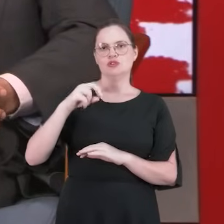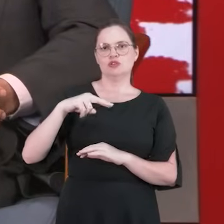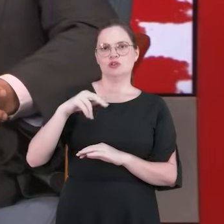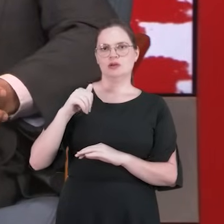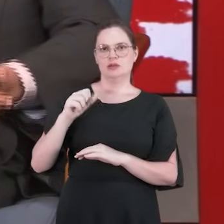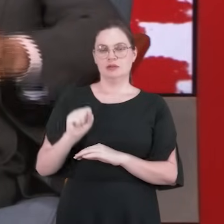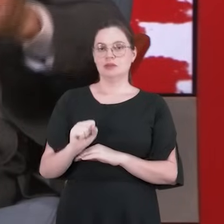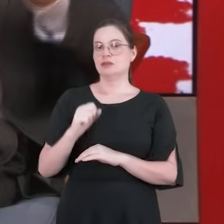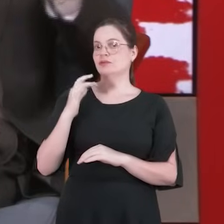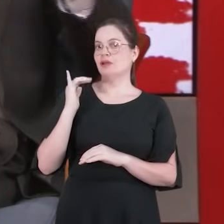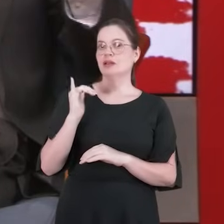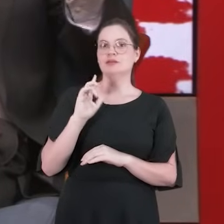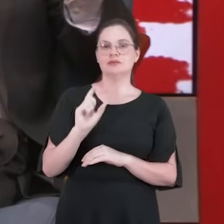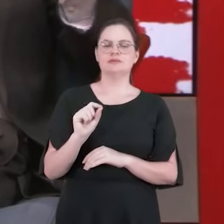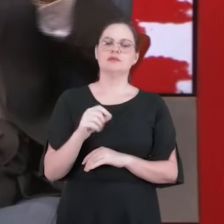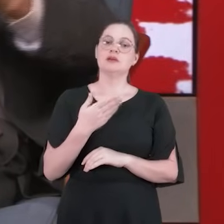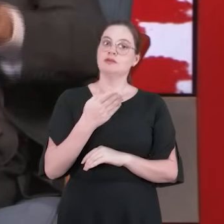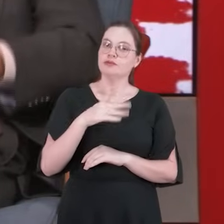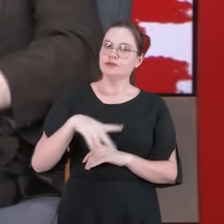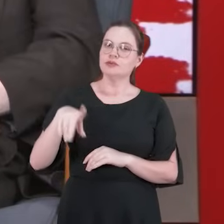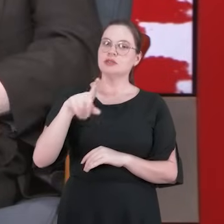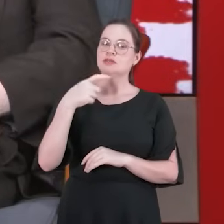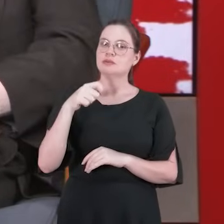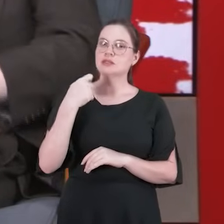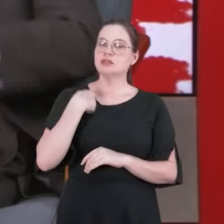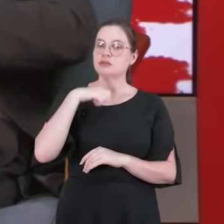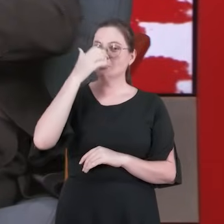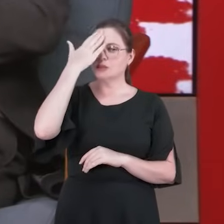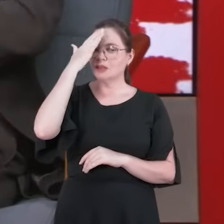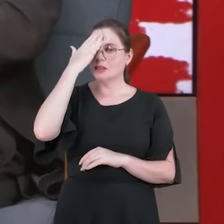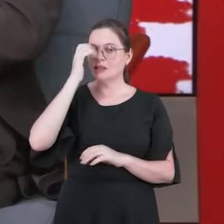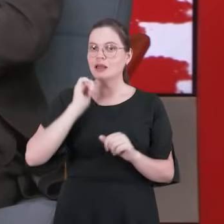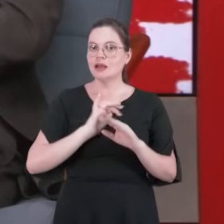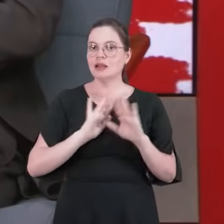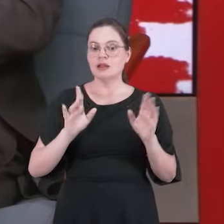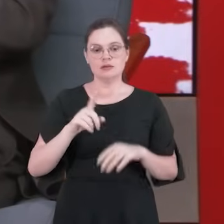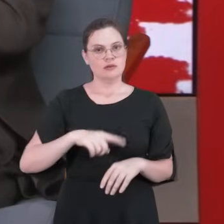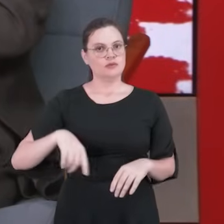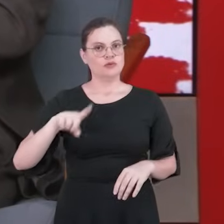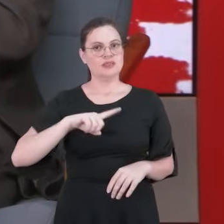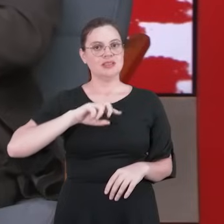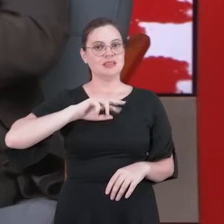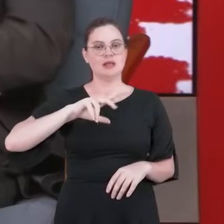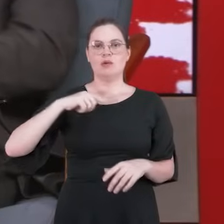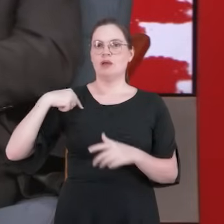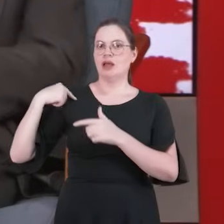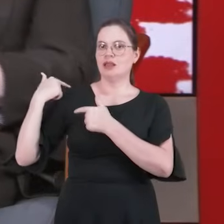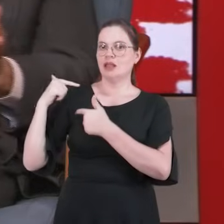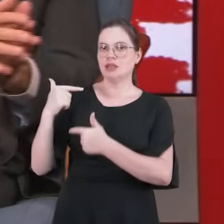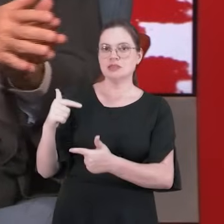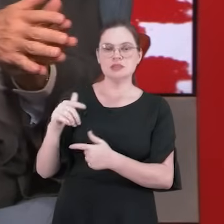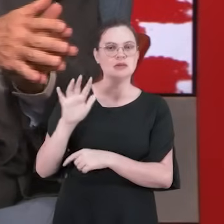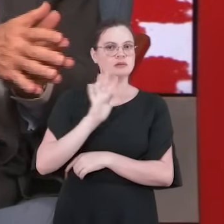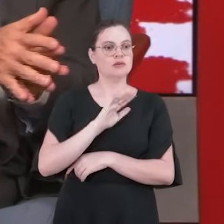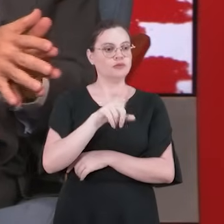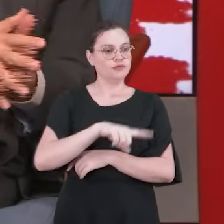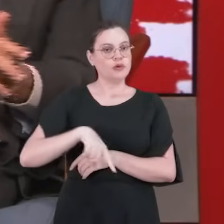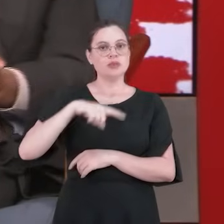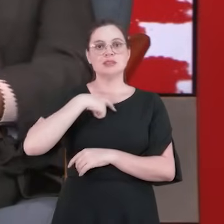dizia: olha, vocês têm que entender que vocês agora não estão na tradição, vocês agora